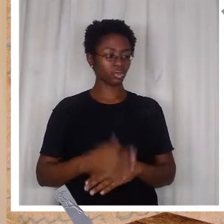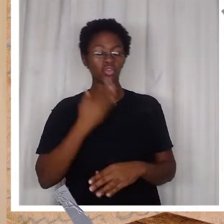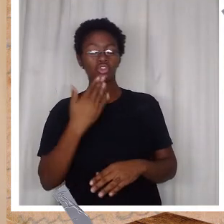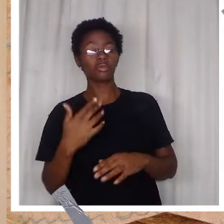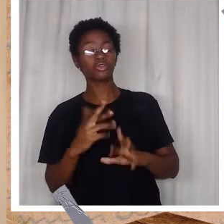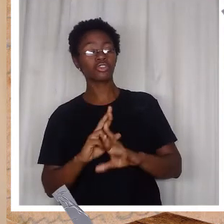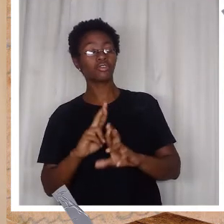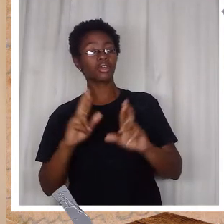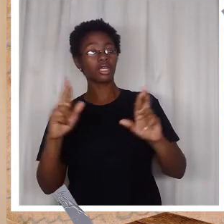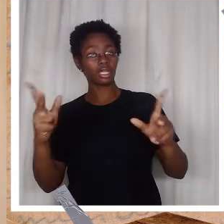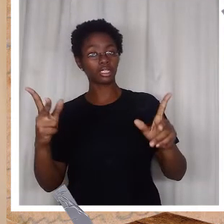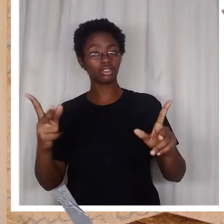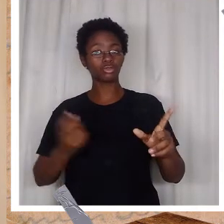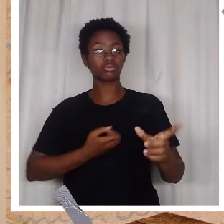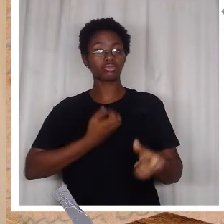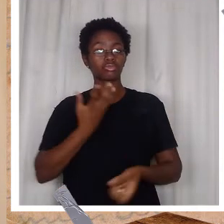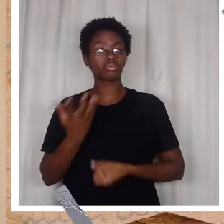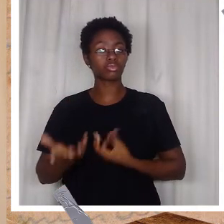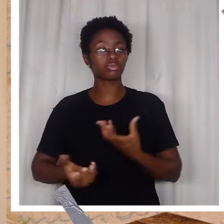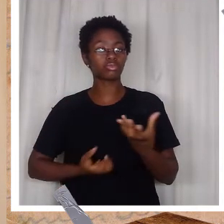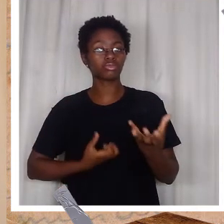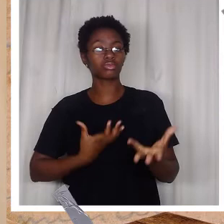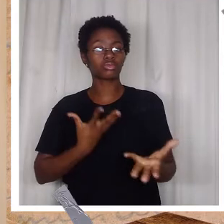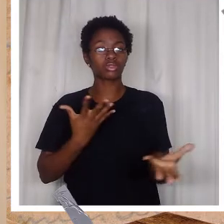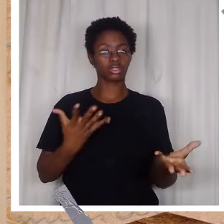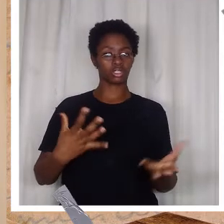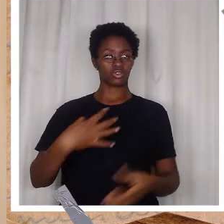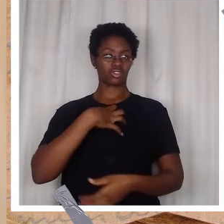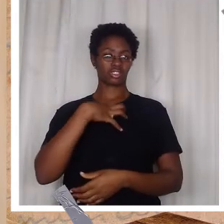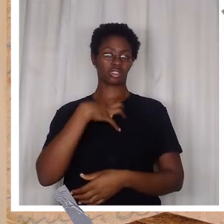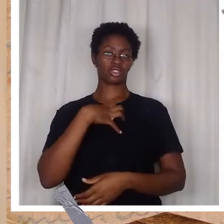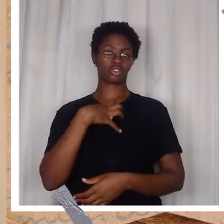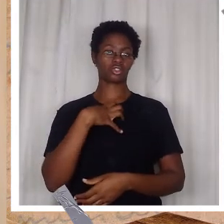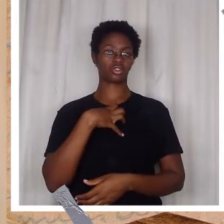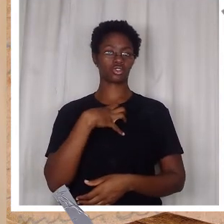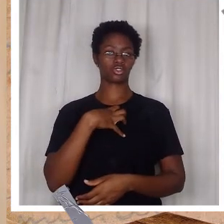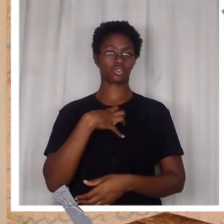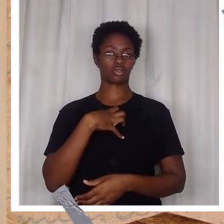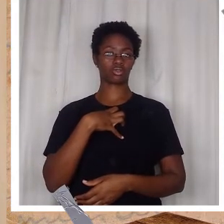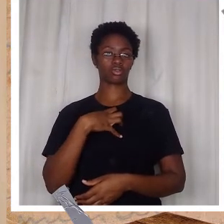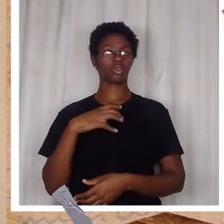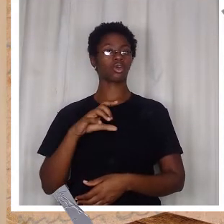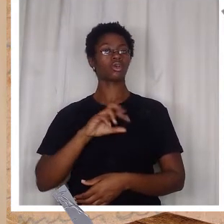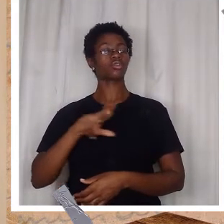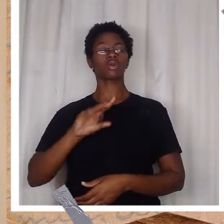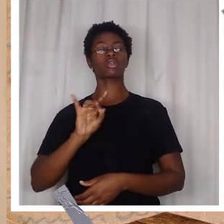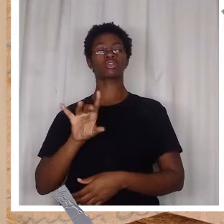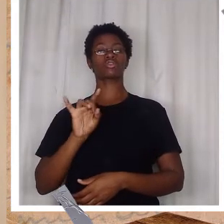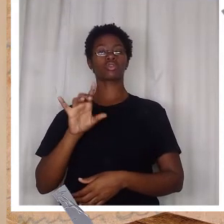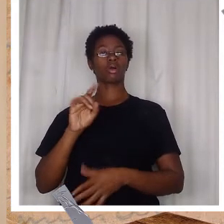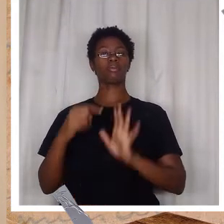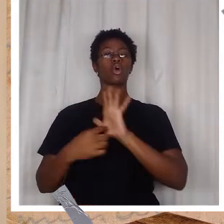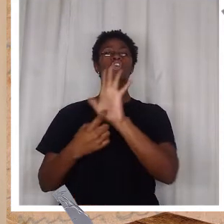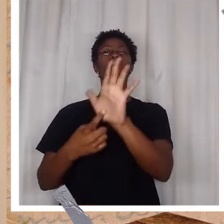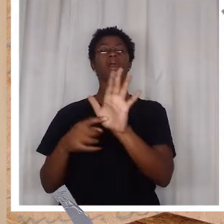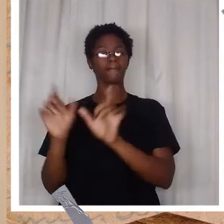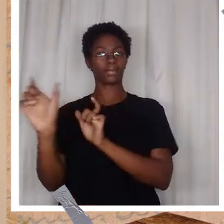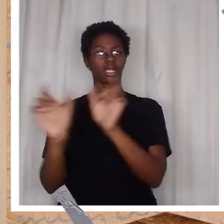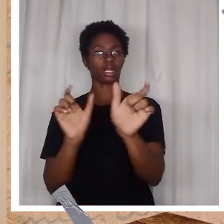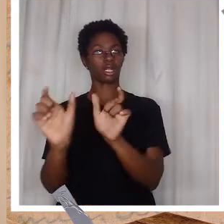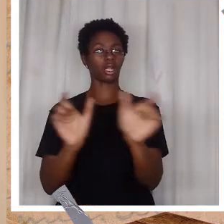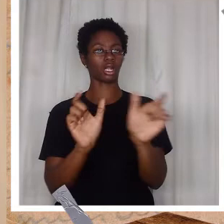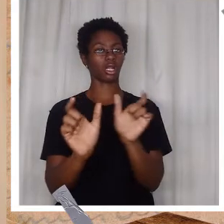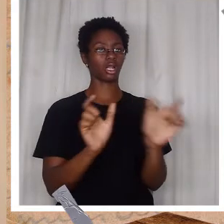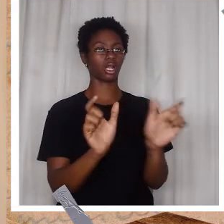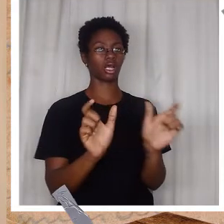sensorialmente o que ela está sentindo, mais do que apenas ilustrar por palavras, ela tenta